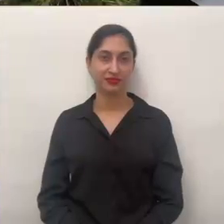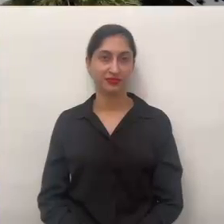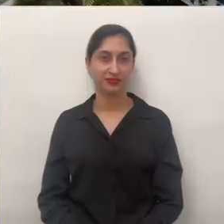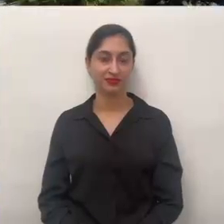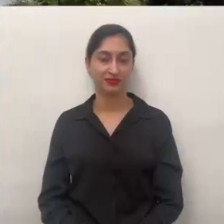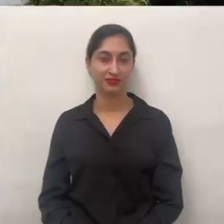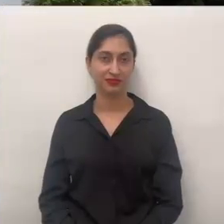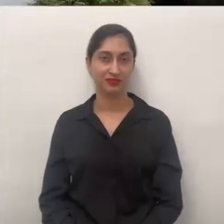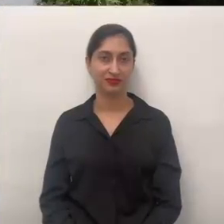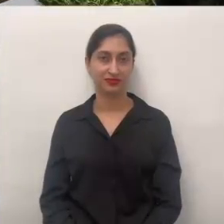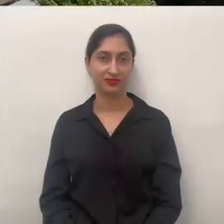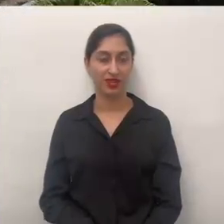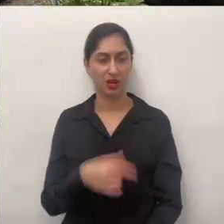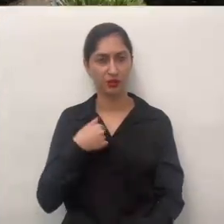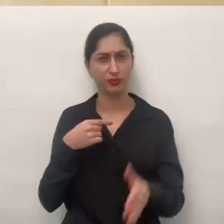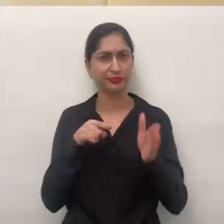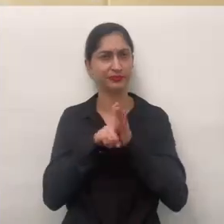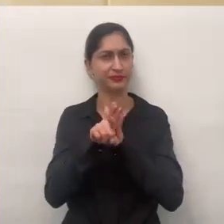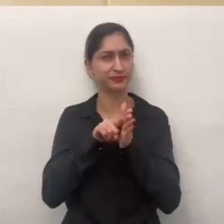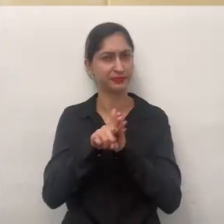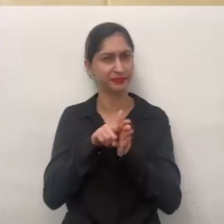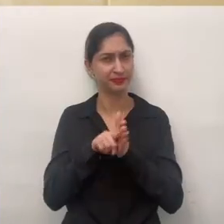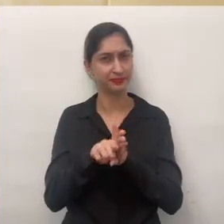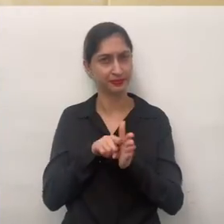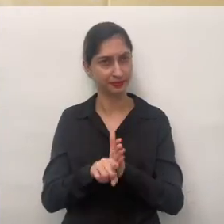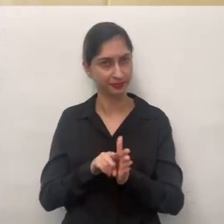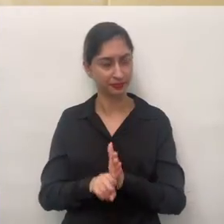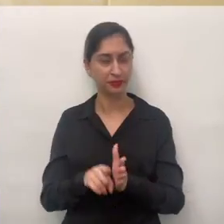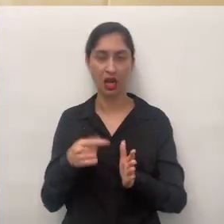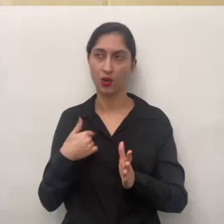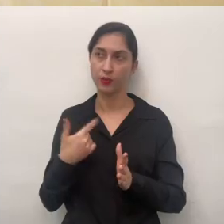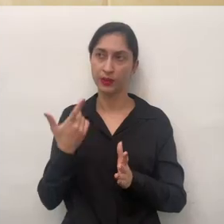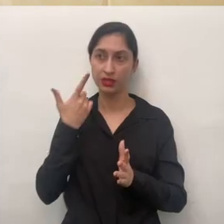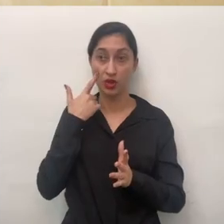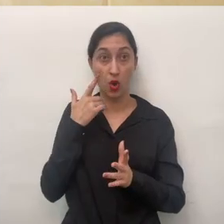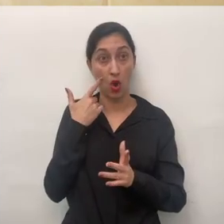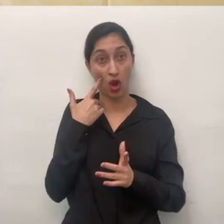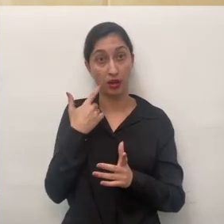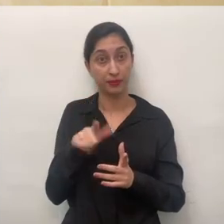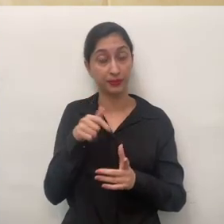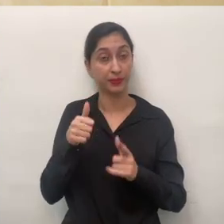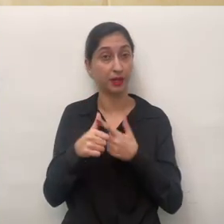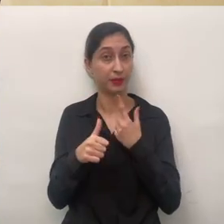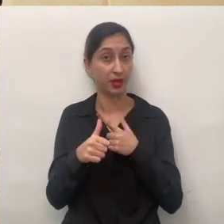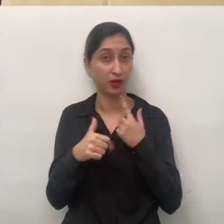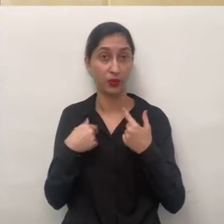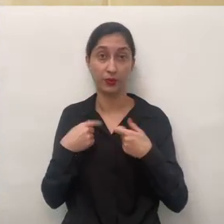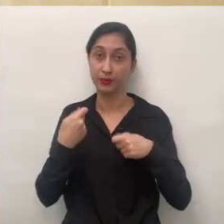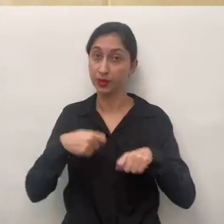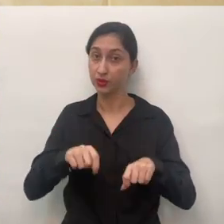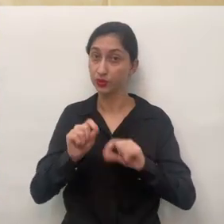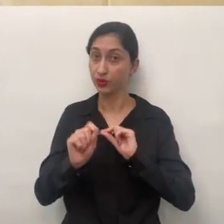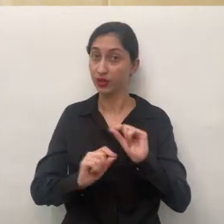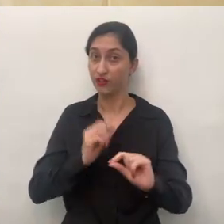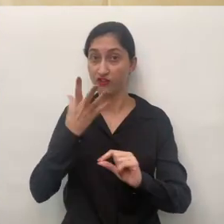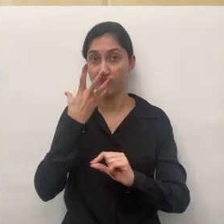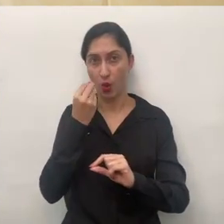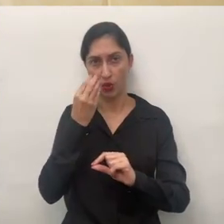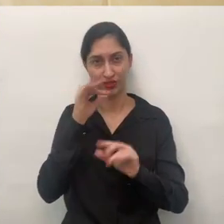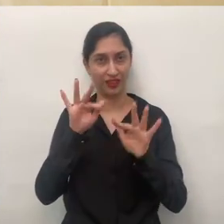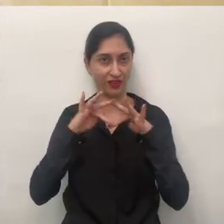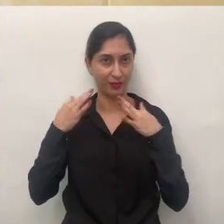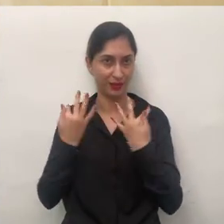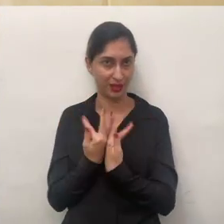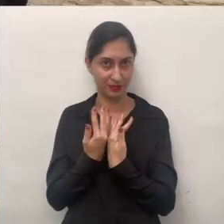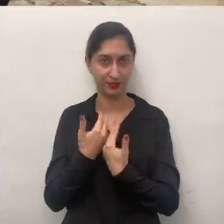Eu comecei a pesquisar e falei, olha, a primeira coisa que eu preciso é o arquivo